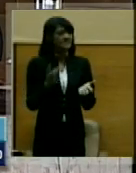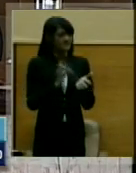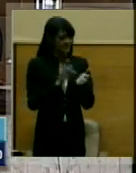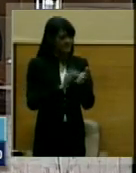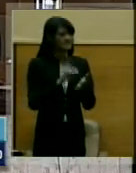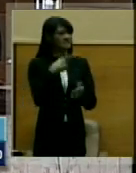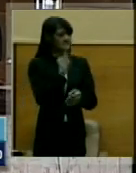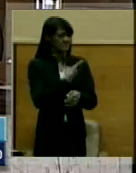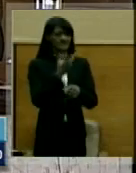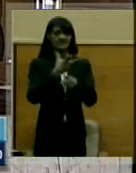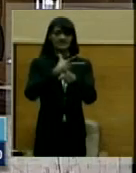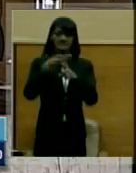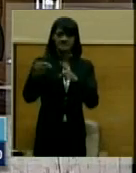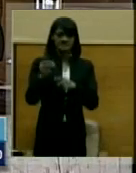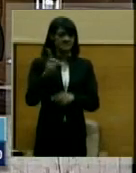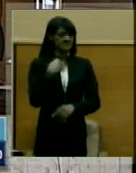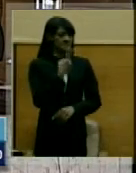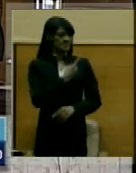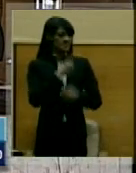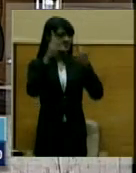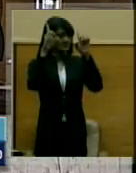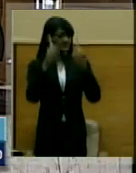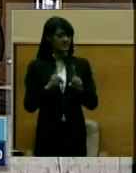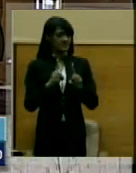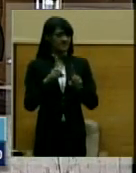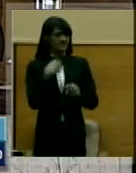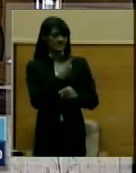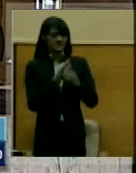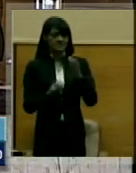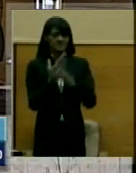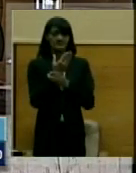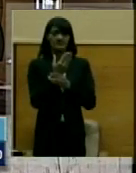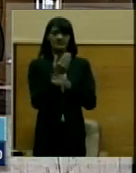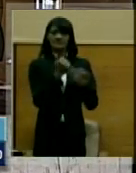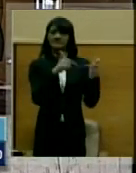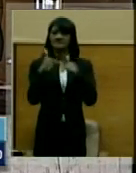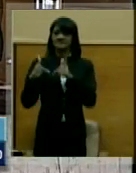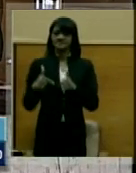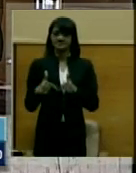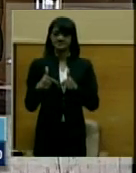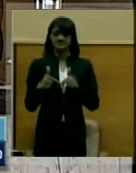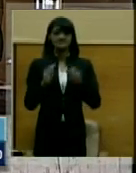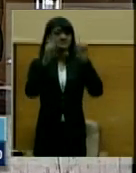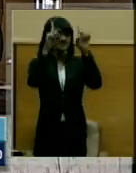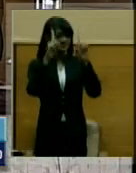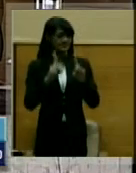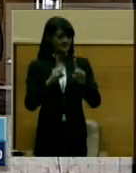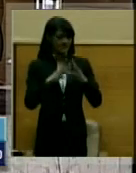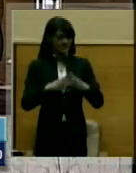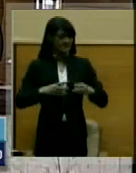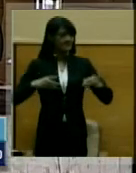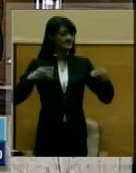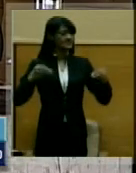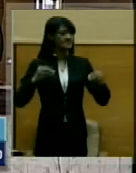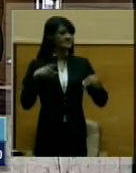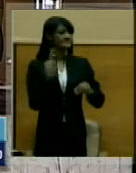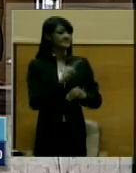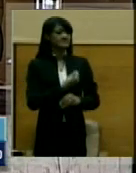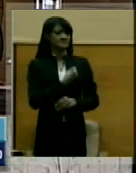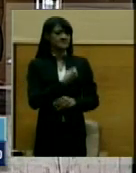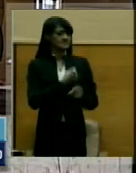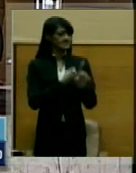vencemos a nossa deficiência quando realizamos alguma ação qualquer. A deficiência desaparece em nossas vidas?